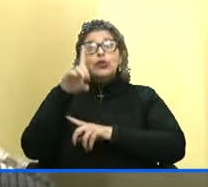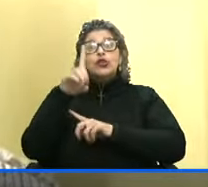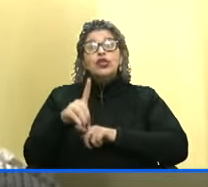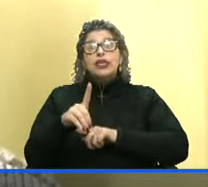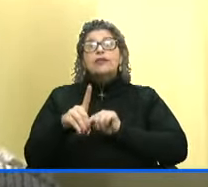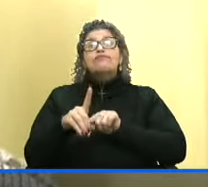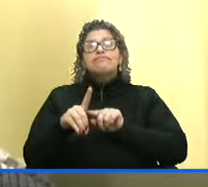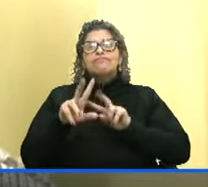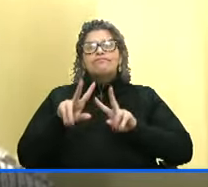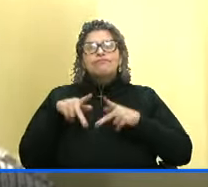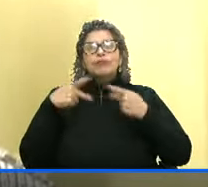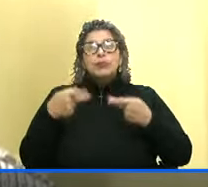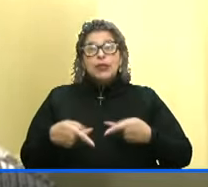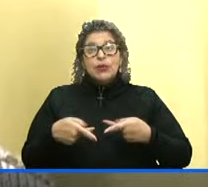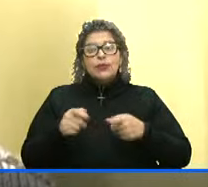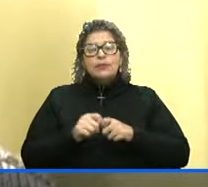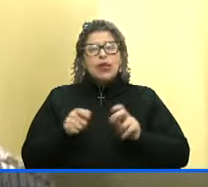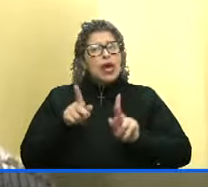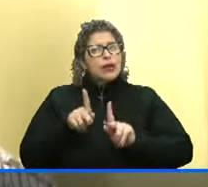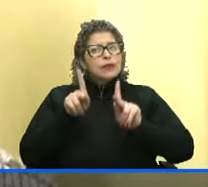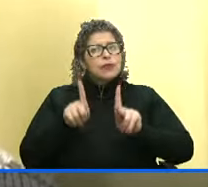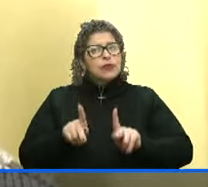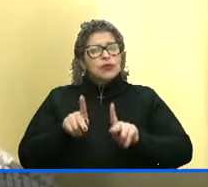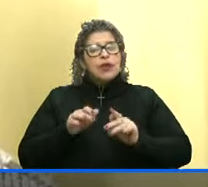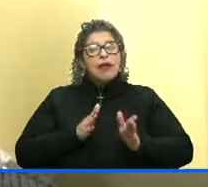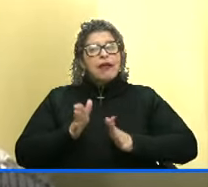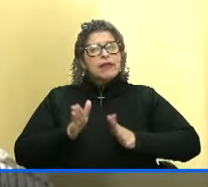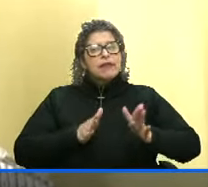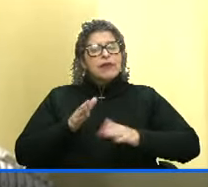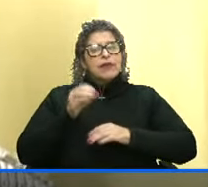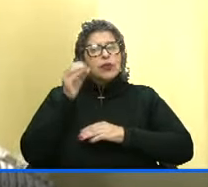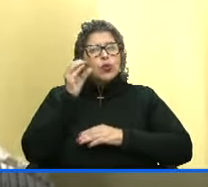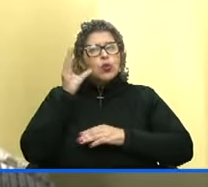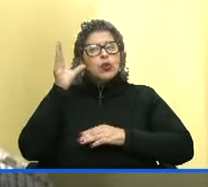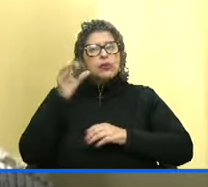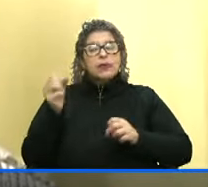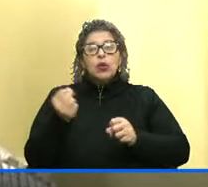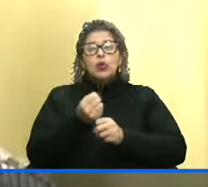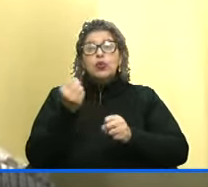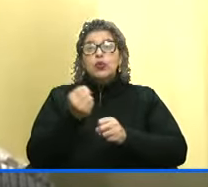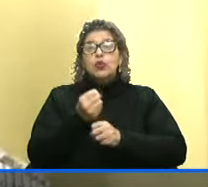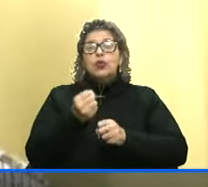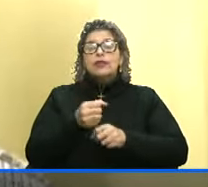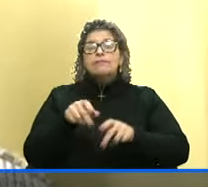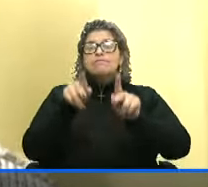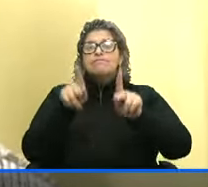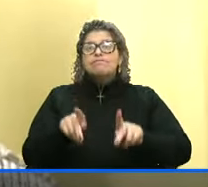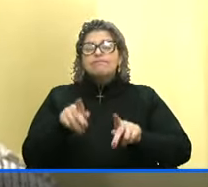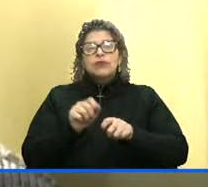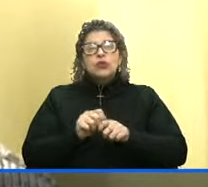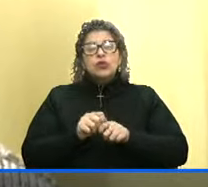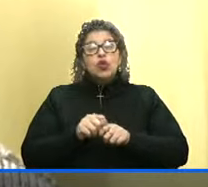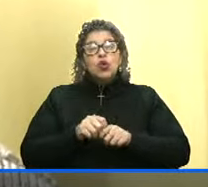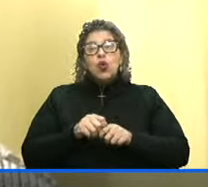esse direito humano, as pessoas terem acesso ao conhecimento, a se construir, se constituir como